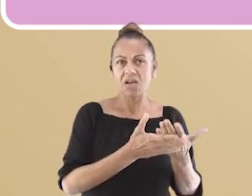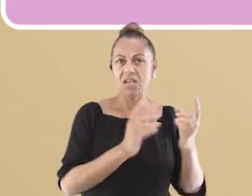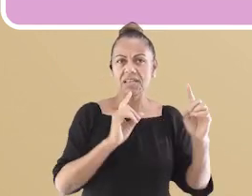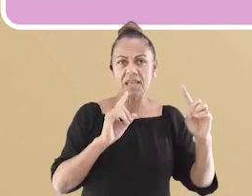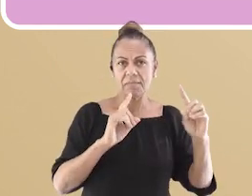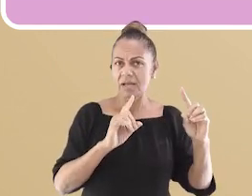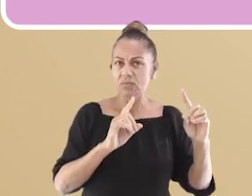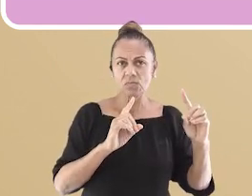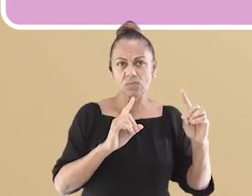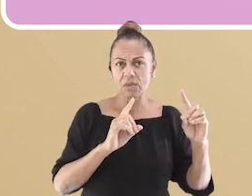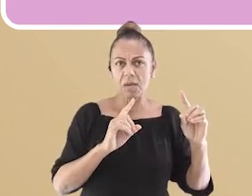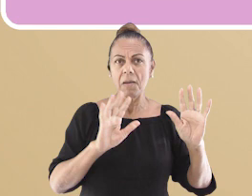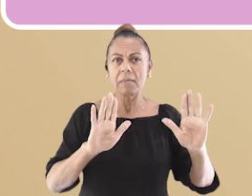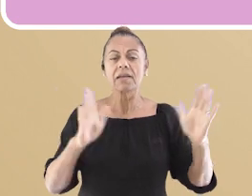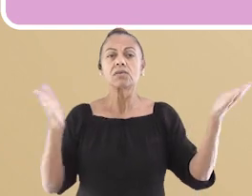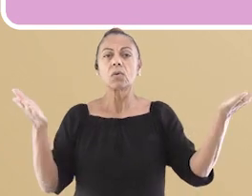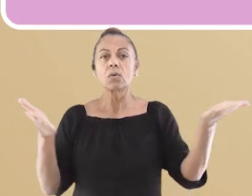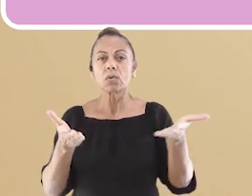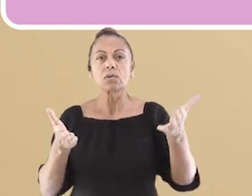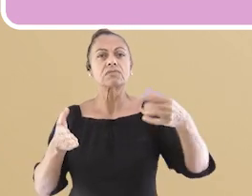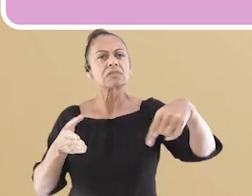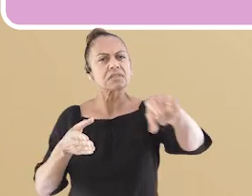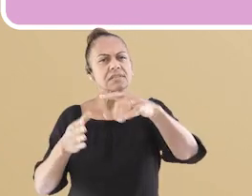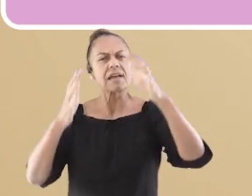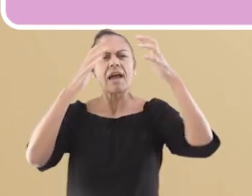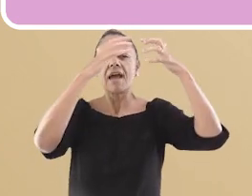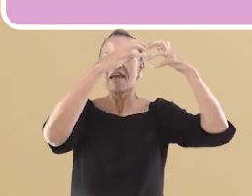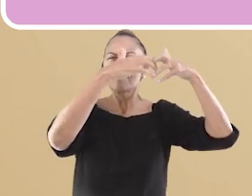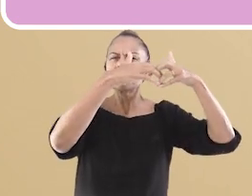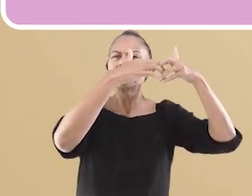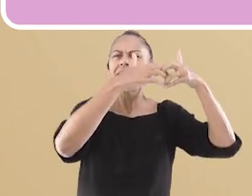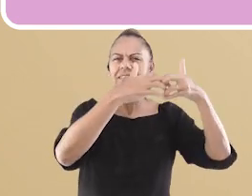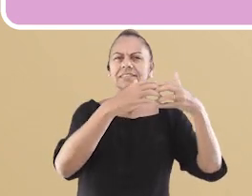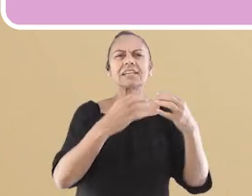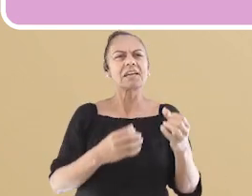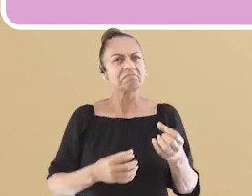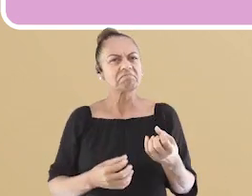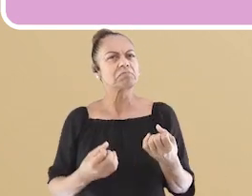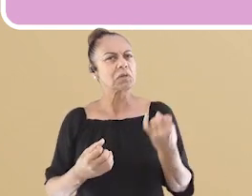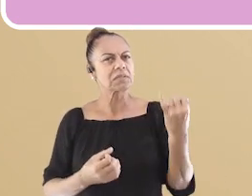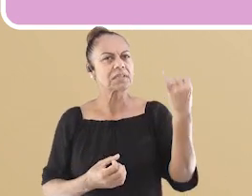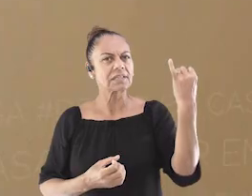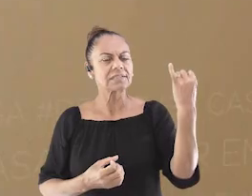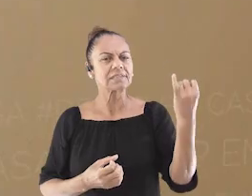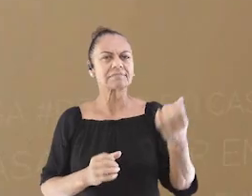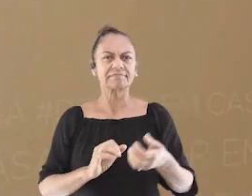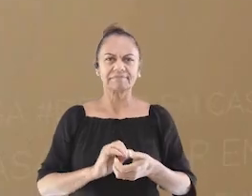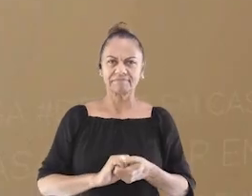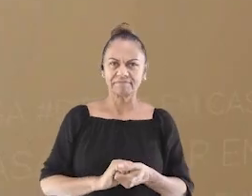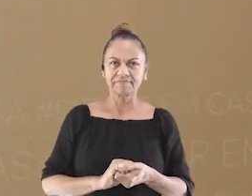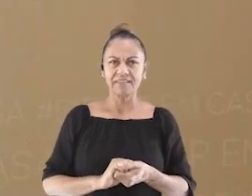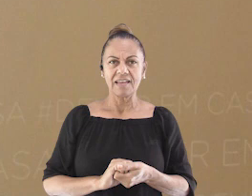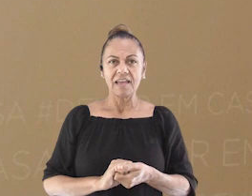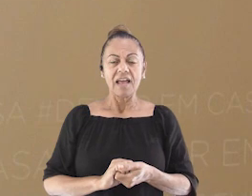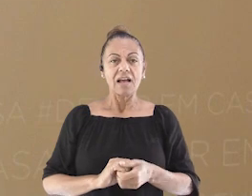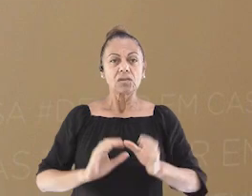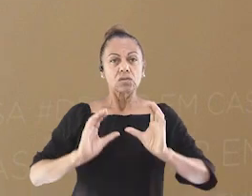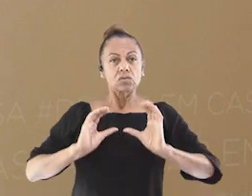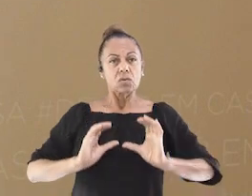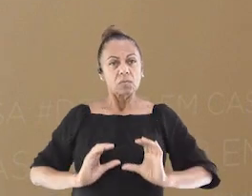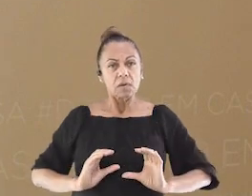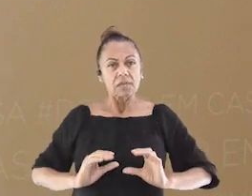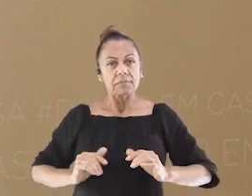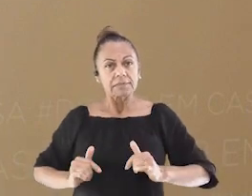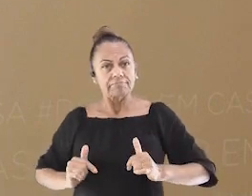sala de aula, vale a pena tirar um tempo para pensar sobre essas indagações. Acabamos de mencionar